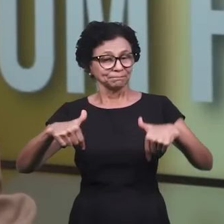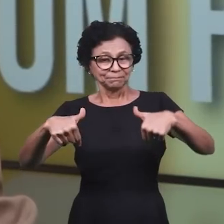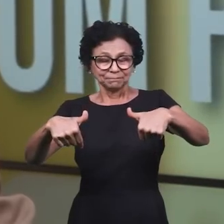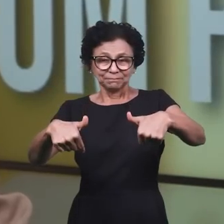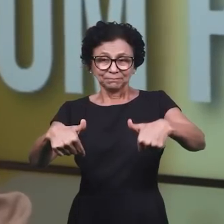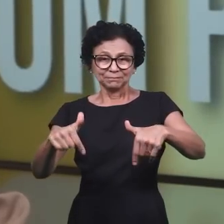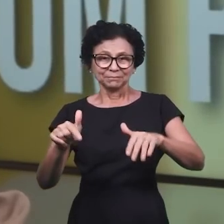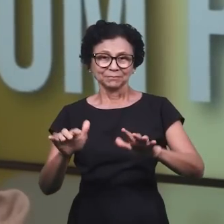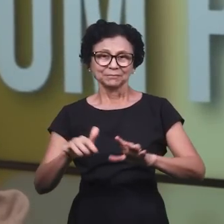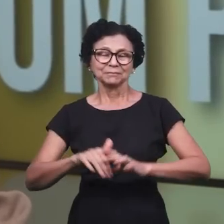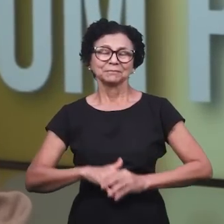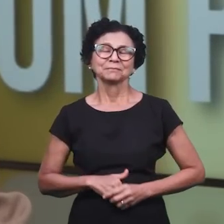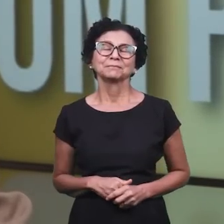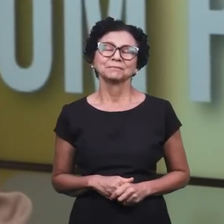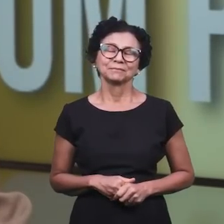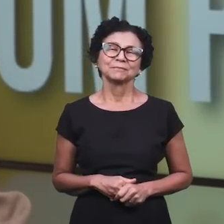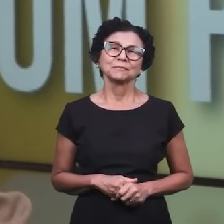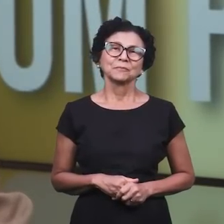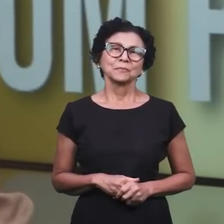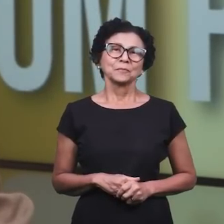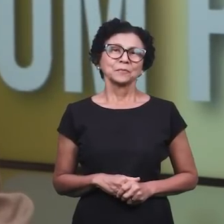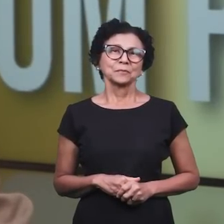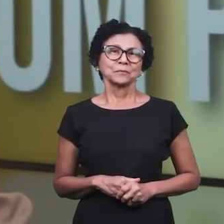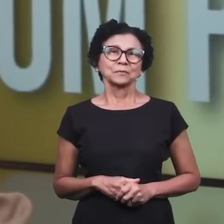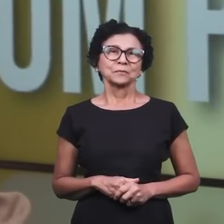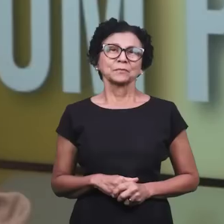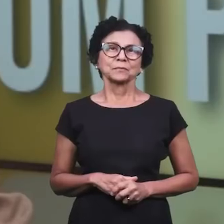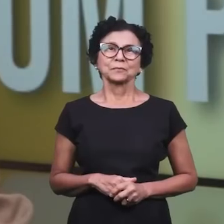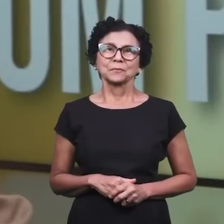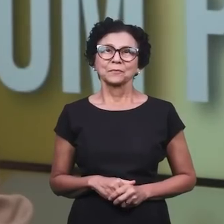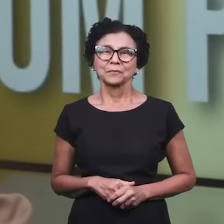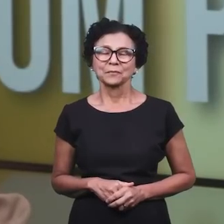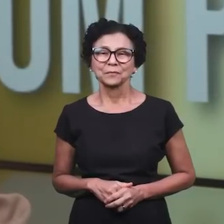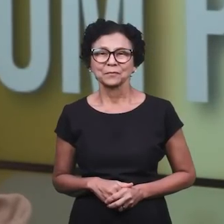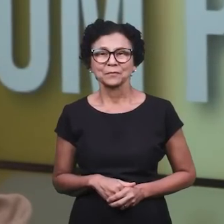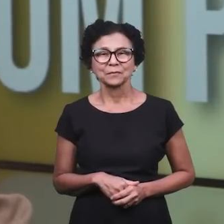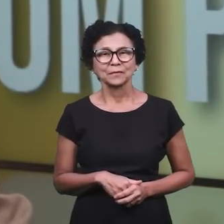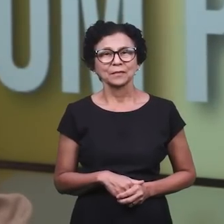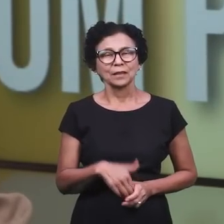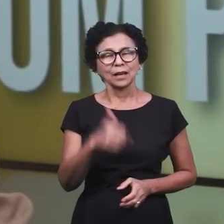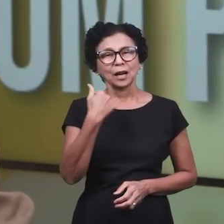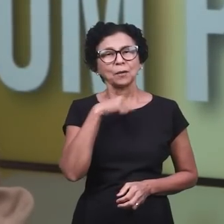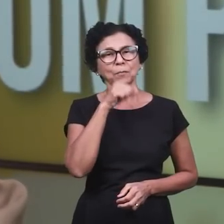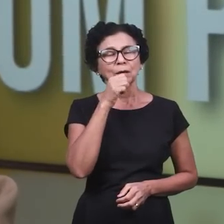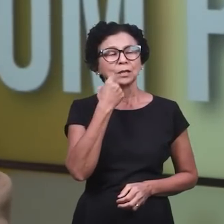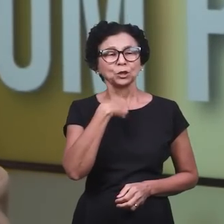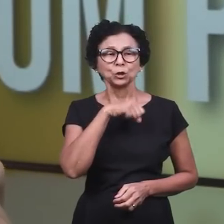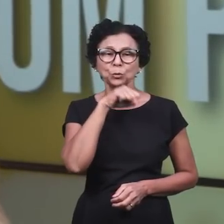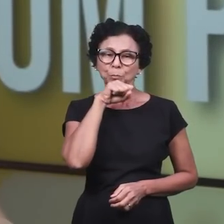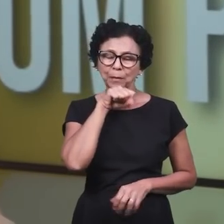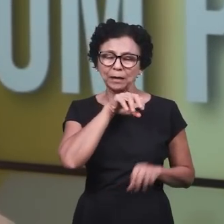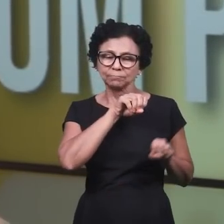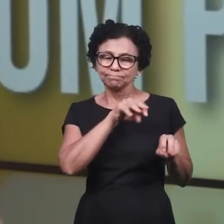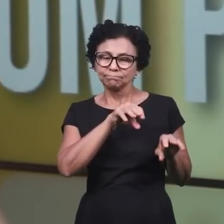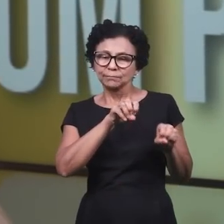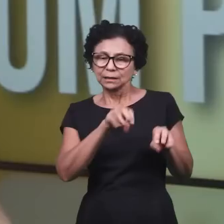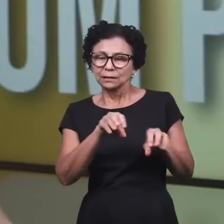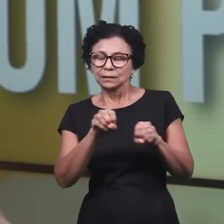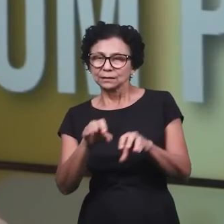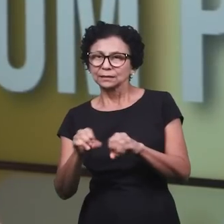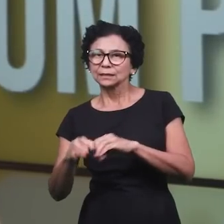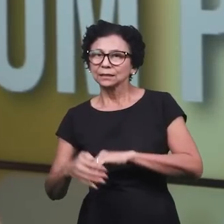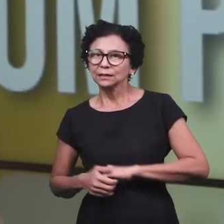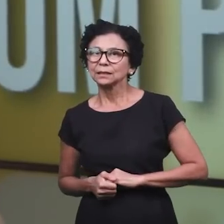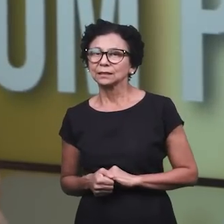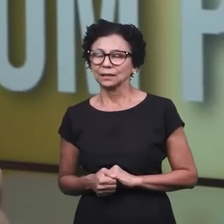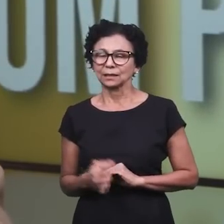principalmente na tenra idade, é os pais. A flecha não escolhe a direção que ela quer ir. O pai, e ela vai ser